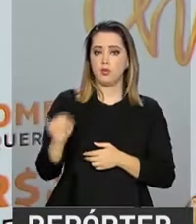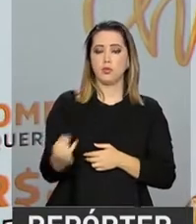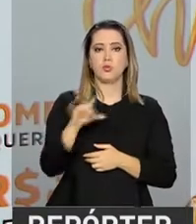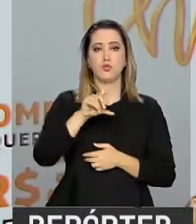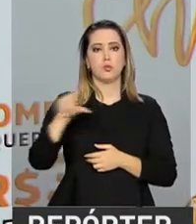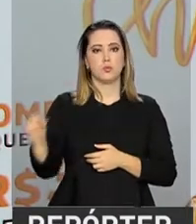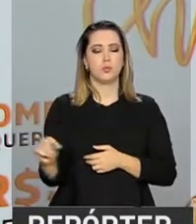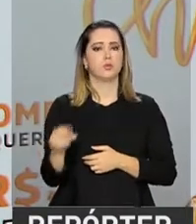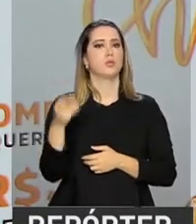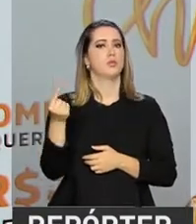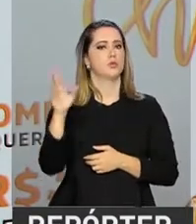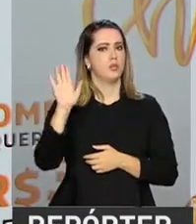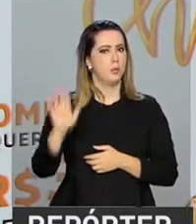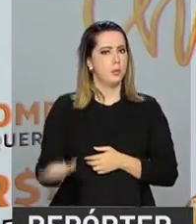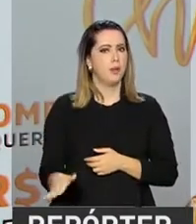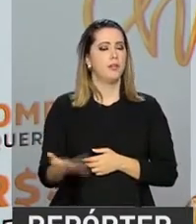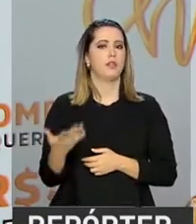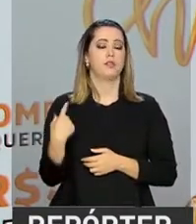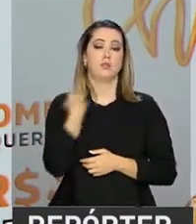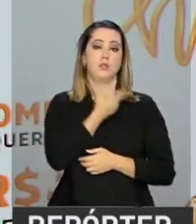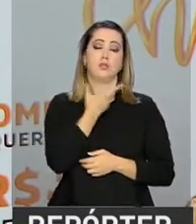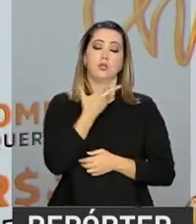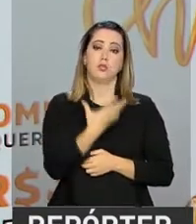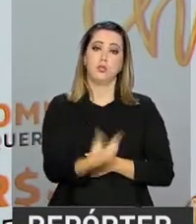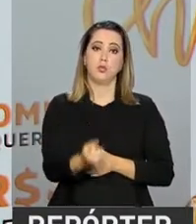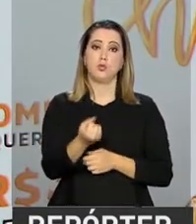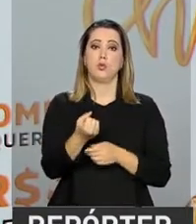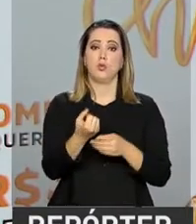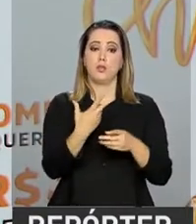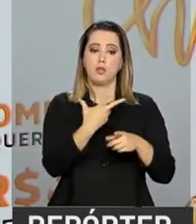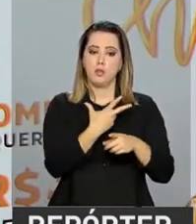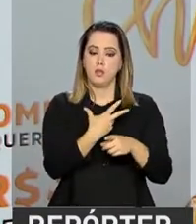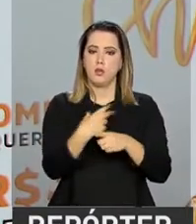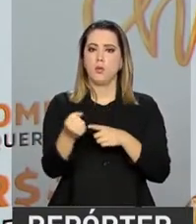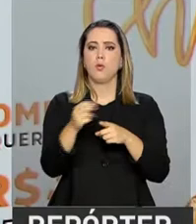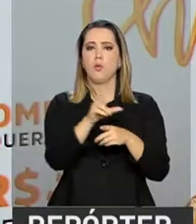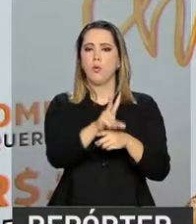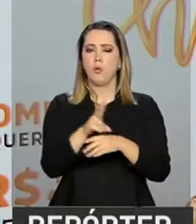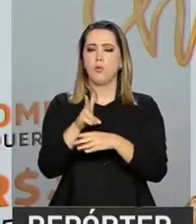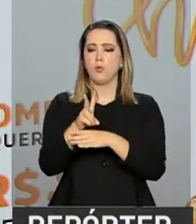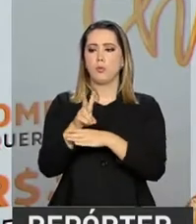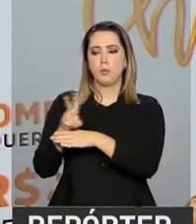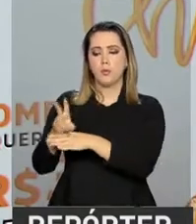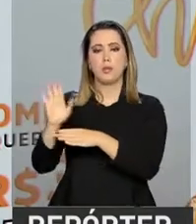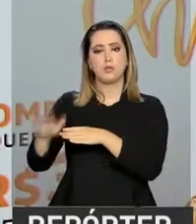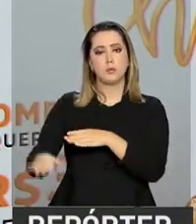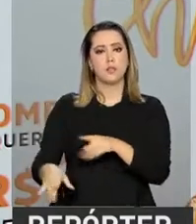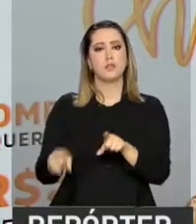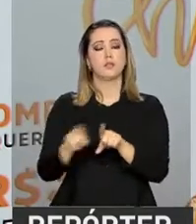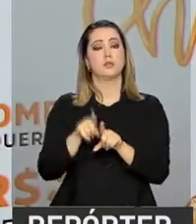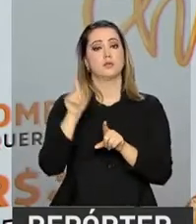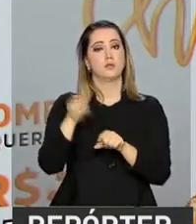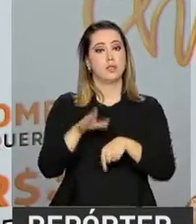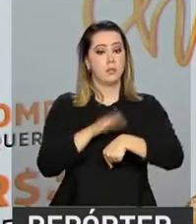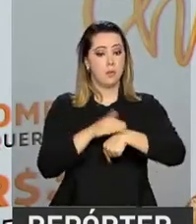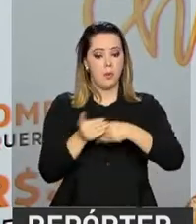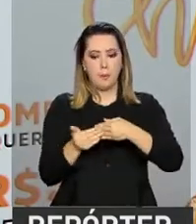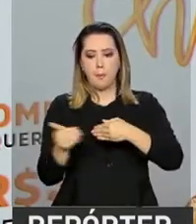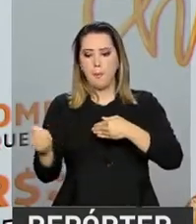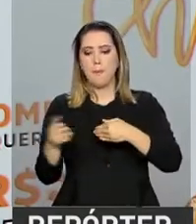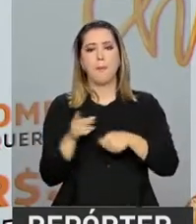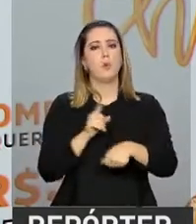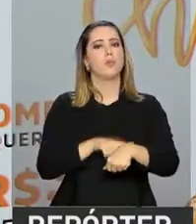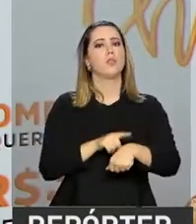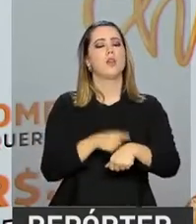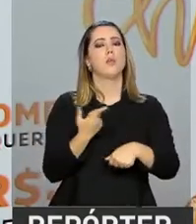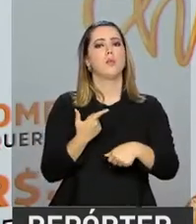dinheiro mais baixo que a gente consegue no mercado para captar um outro ponto importante na oficial é a carência para início de pagamento